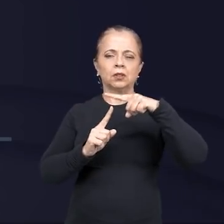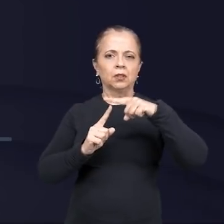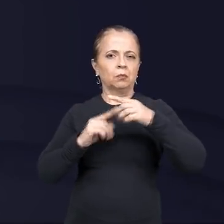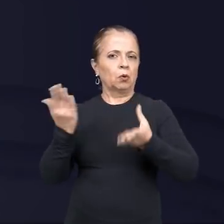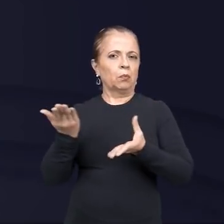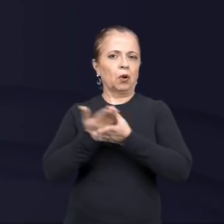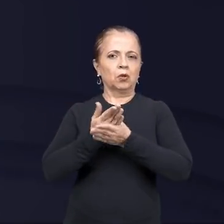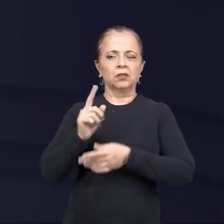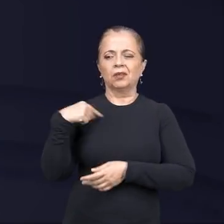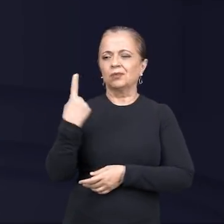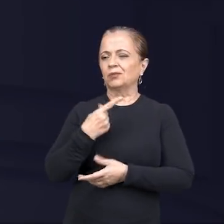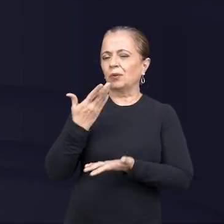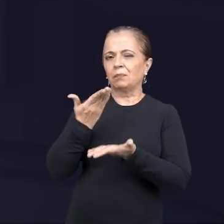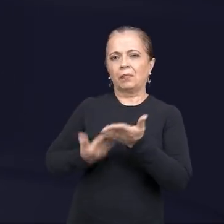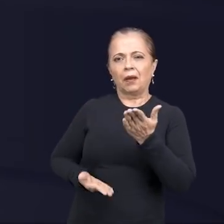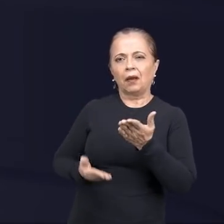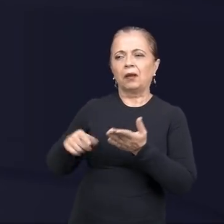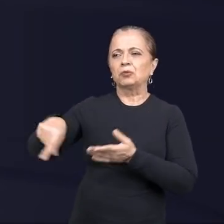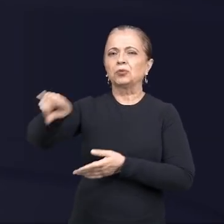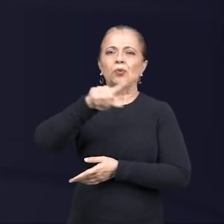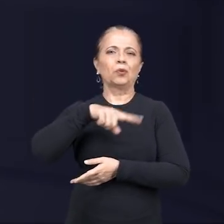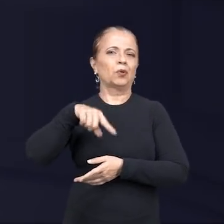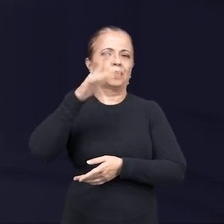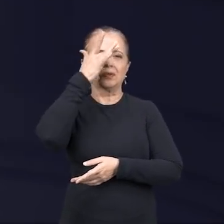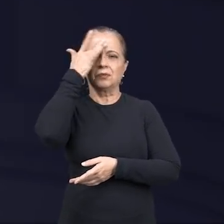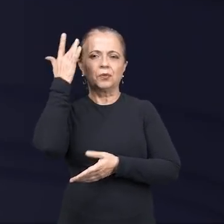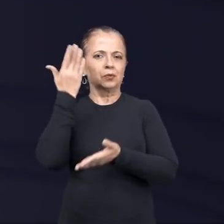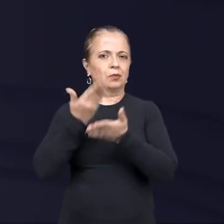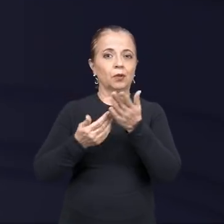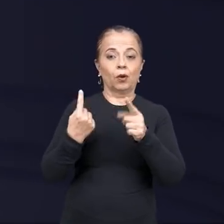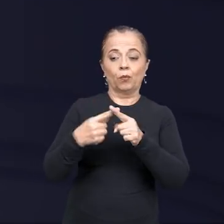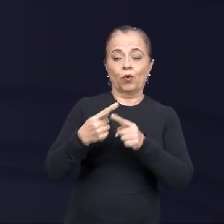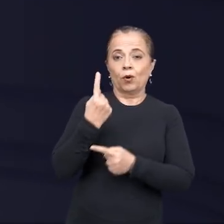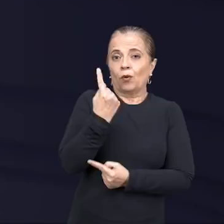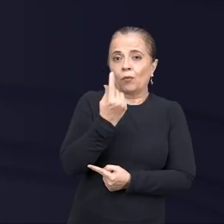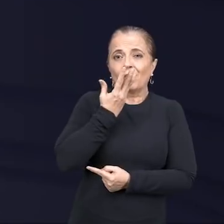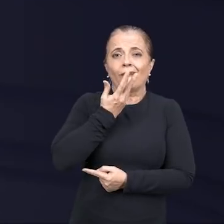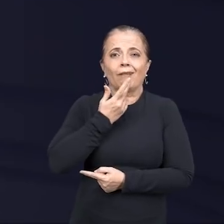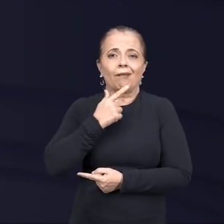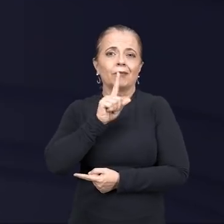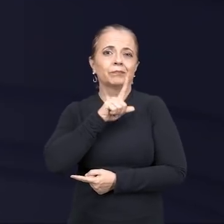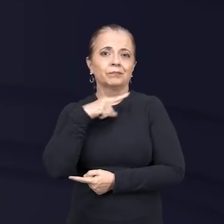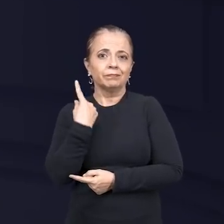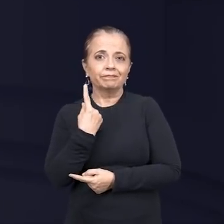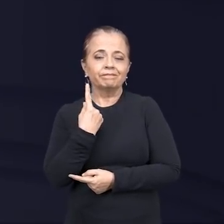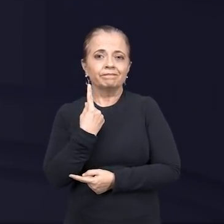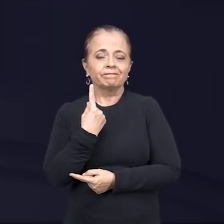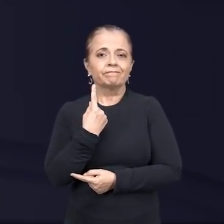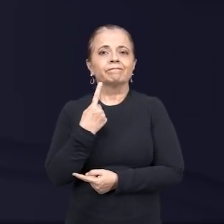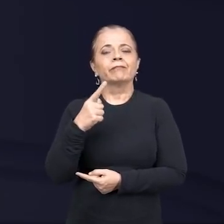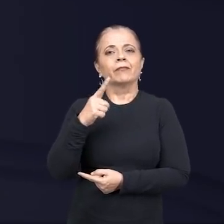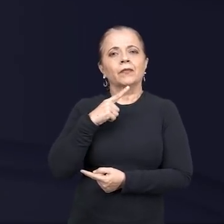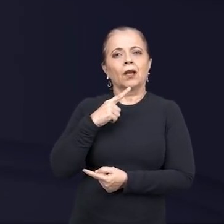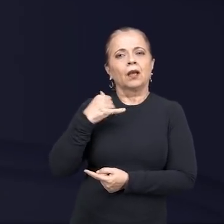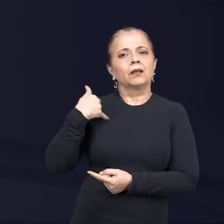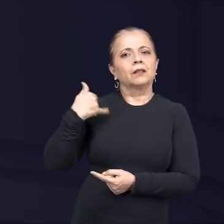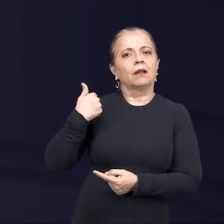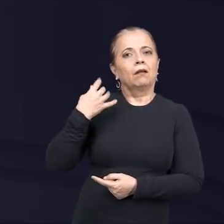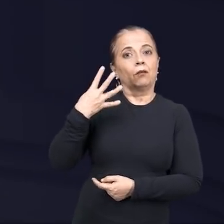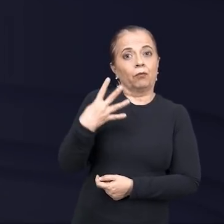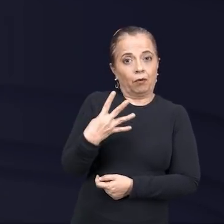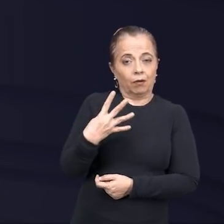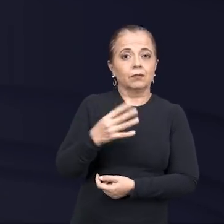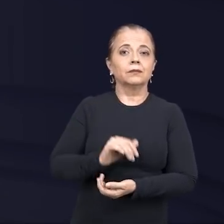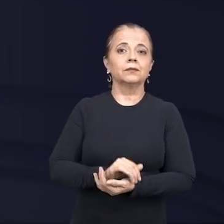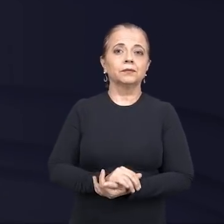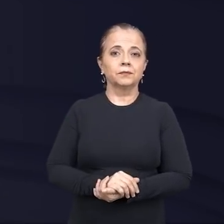de processo que todo mundo perde. Você tem aí a morte de uma criança nos idos dos seus 4